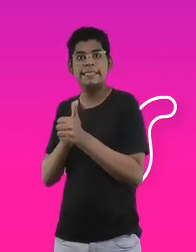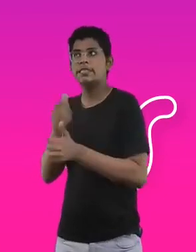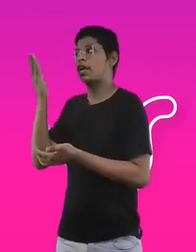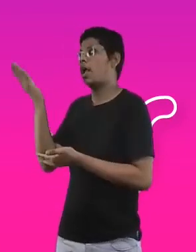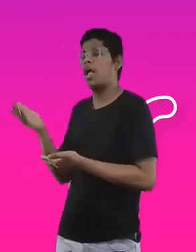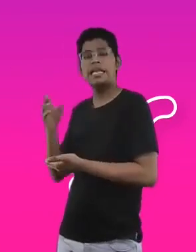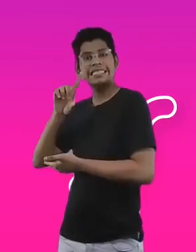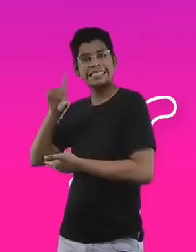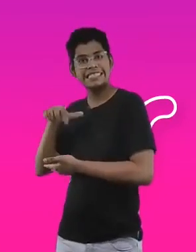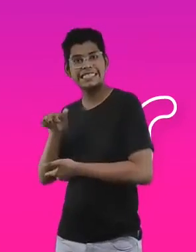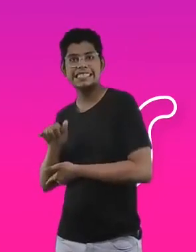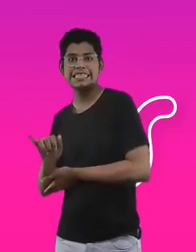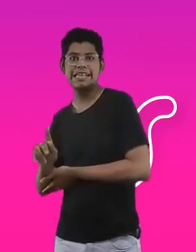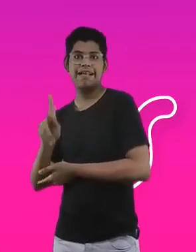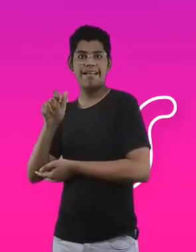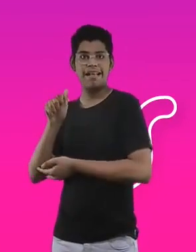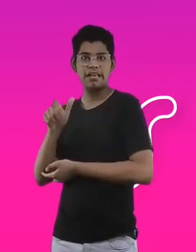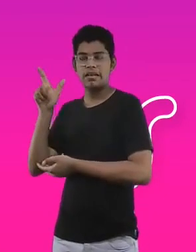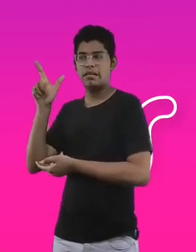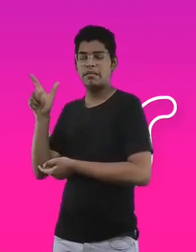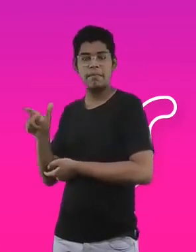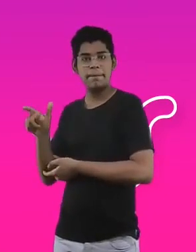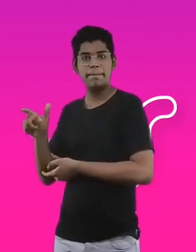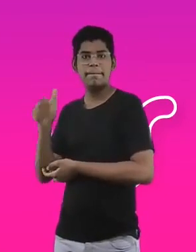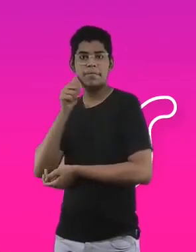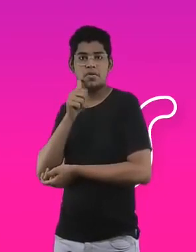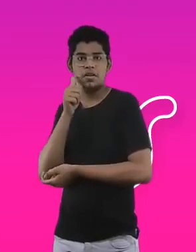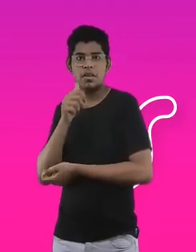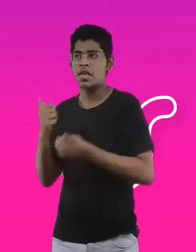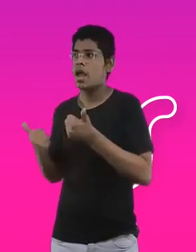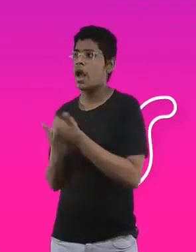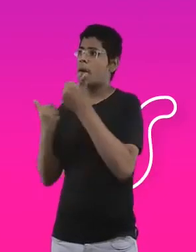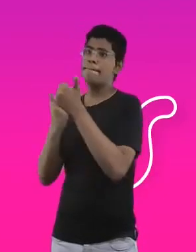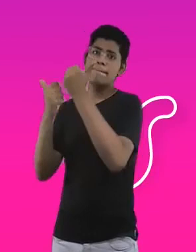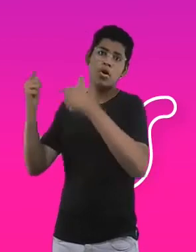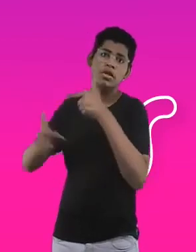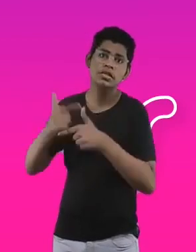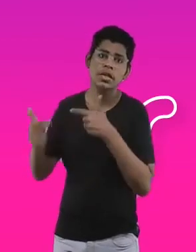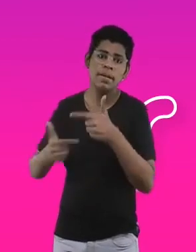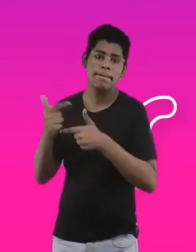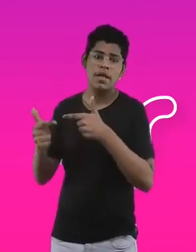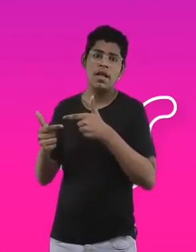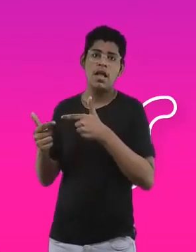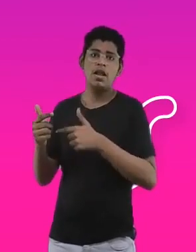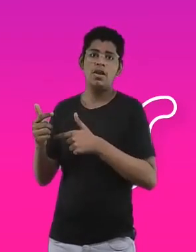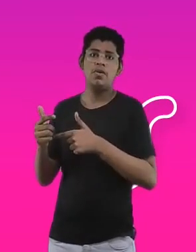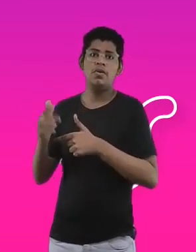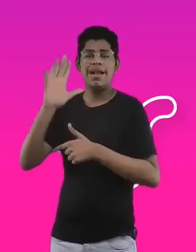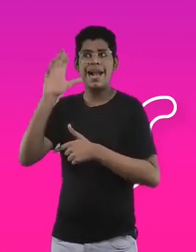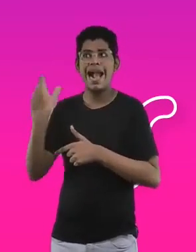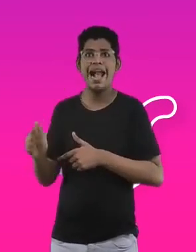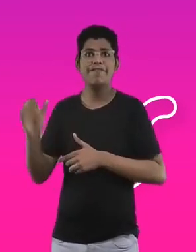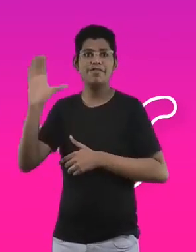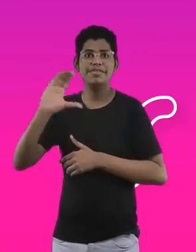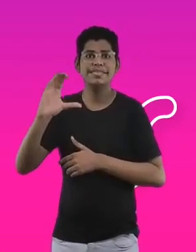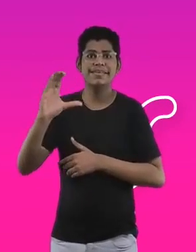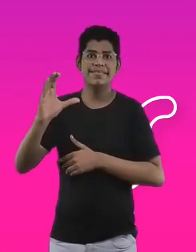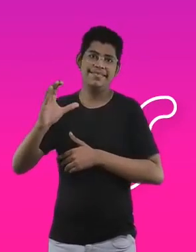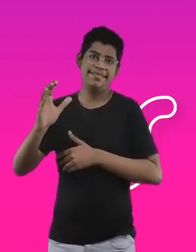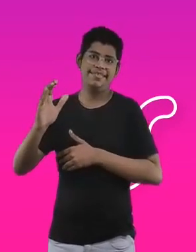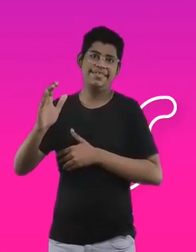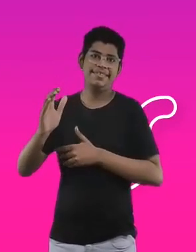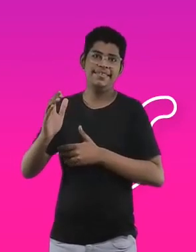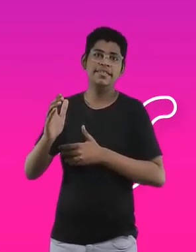apoiem o trabalho da Zaika, apoiem o trabalho de outros afrofuturistas e protagonistas do afrofuturismo brasileiro, em que